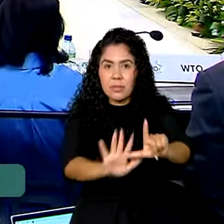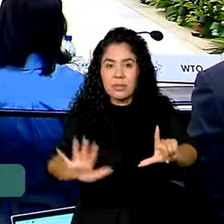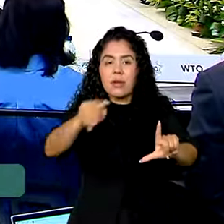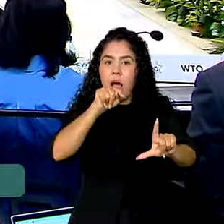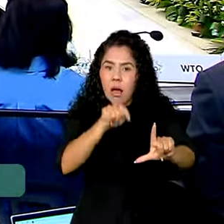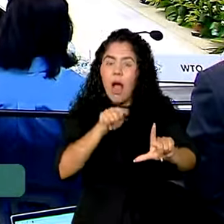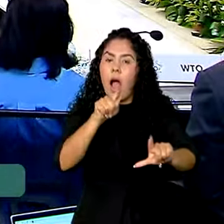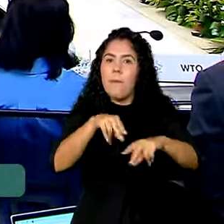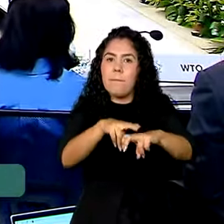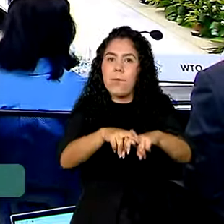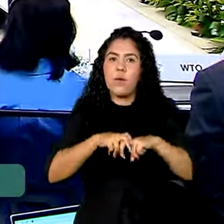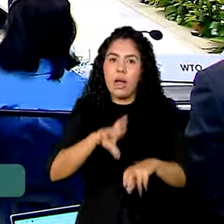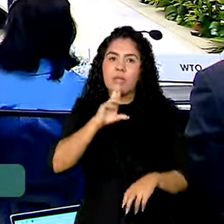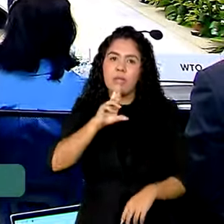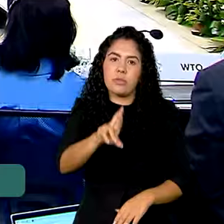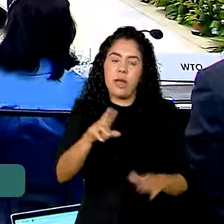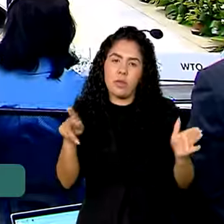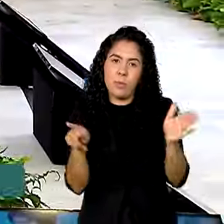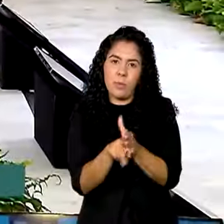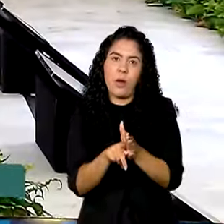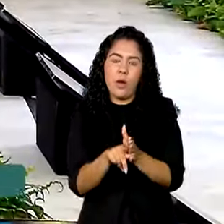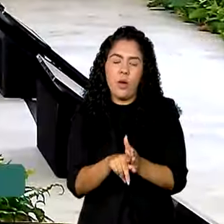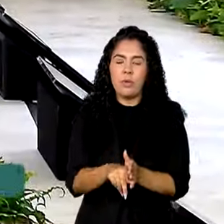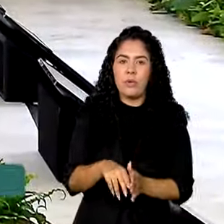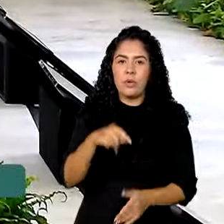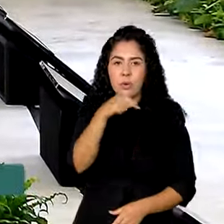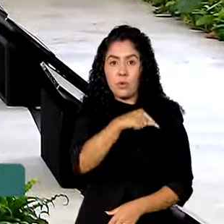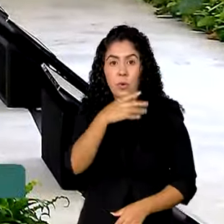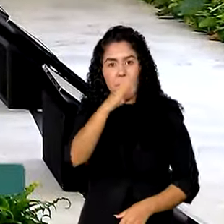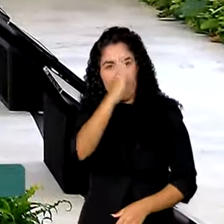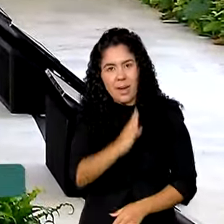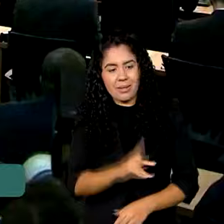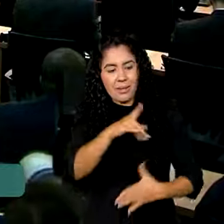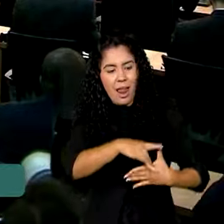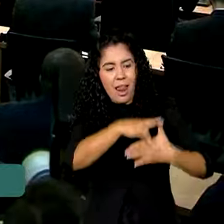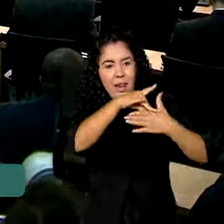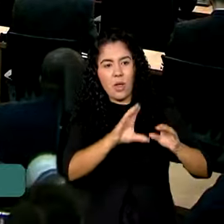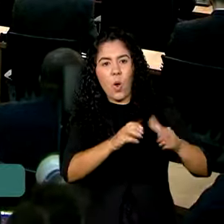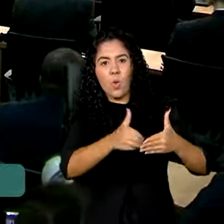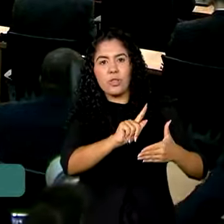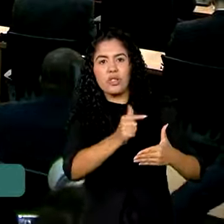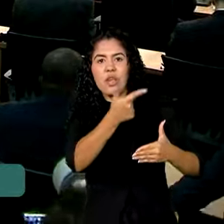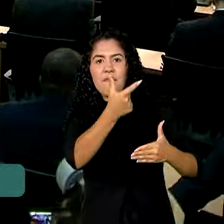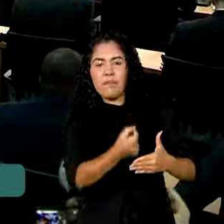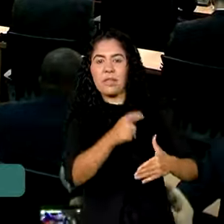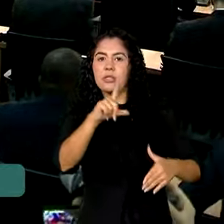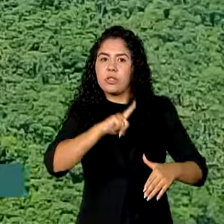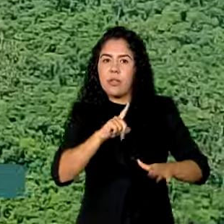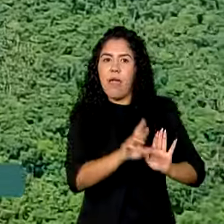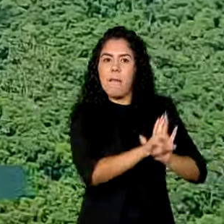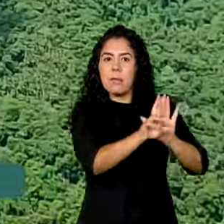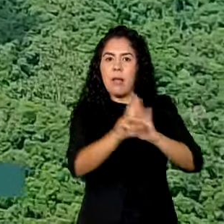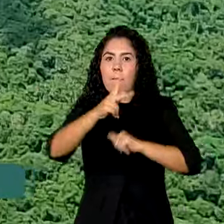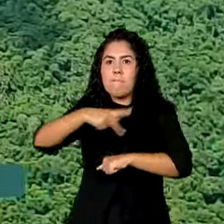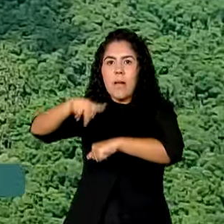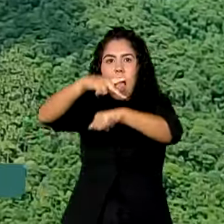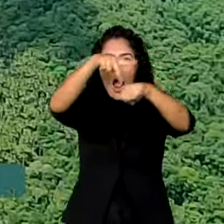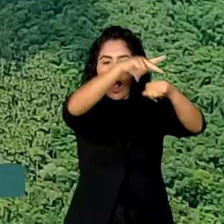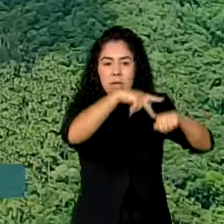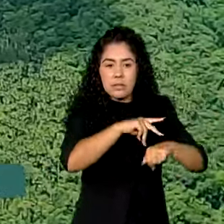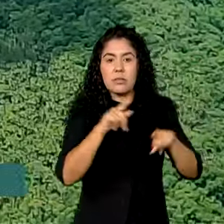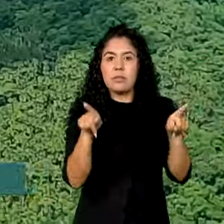trazidos pela presidência brasileira do G20 grupo que reúne as maiores economias mundiais além de